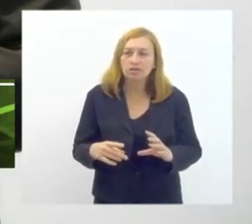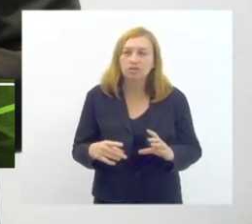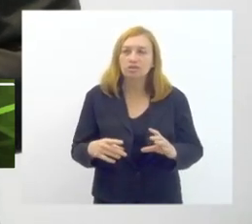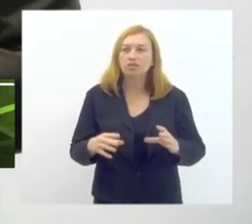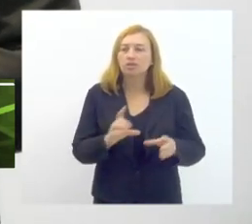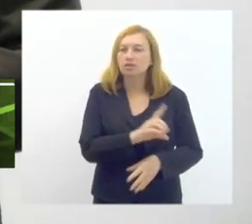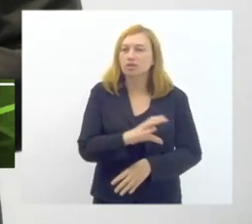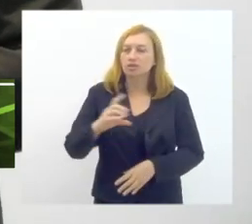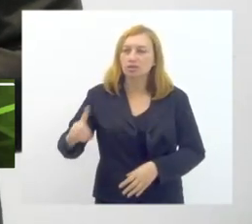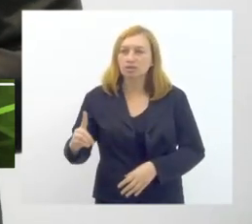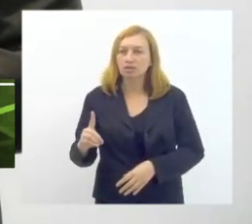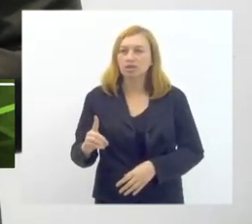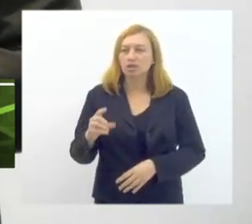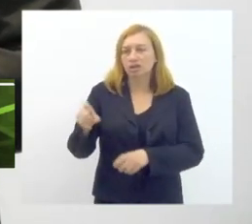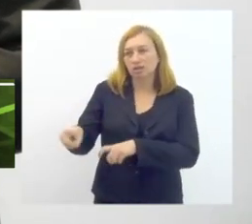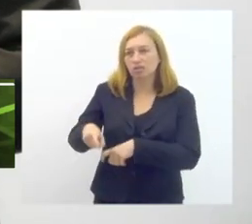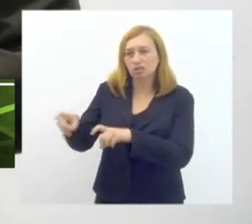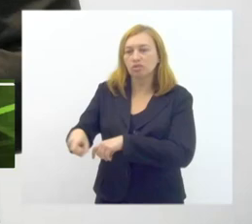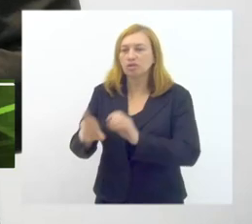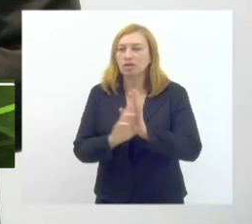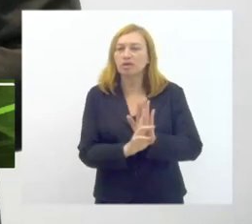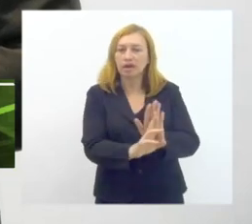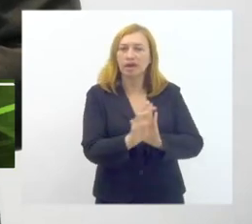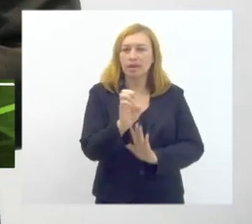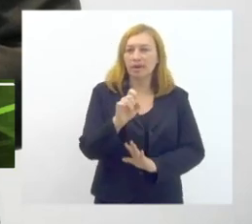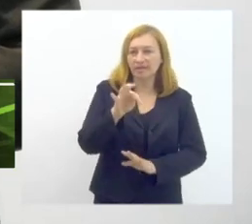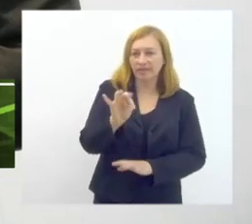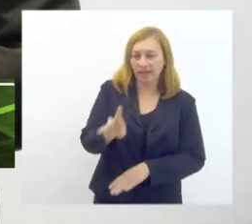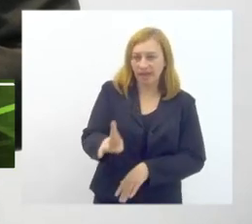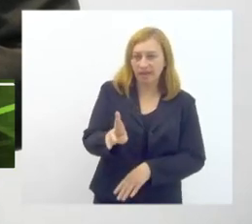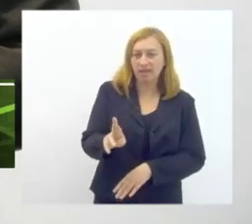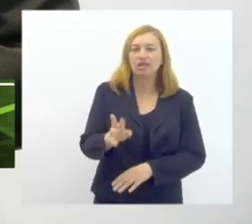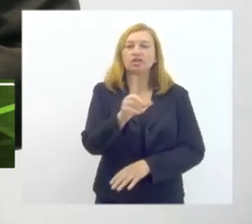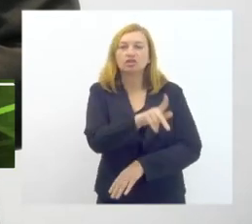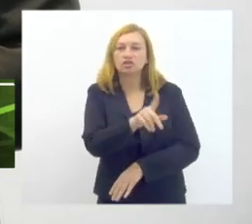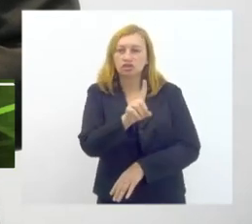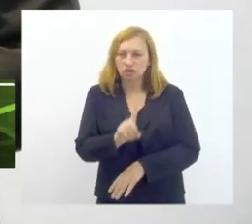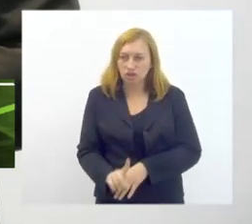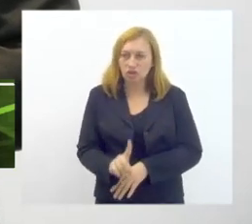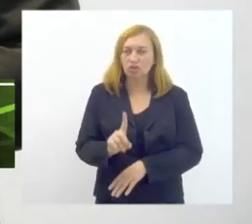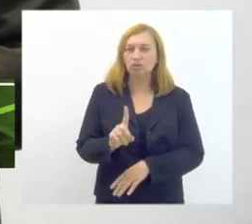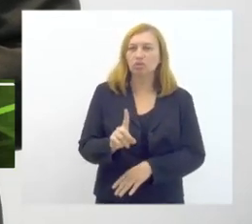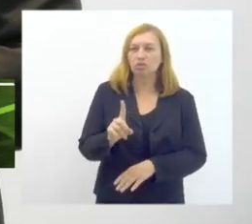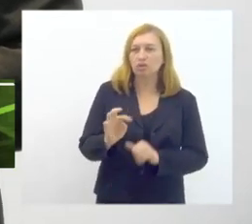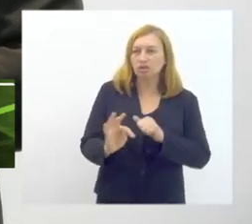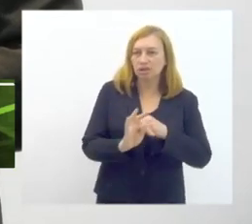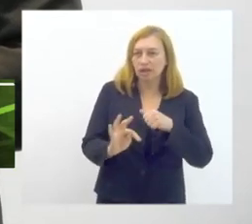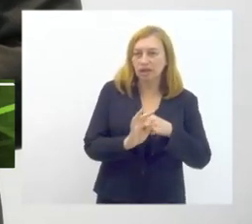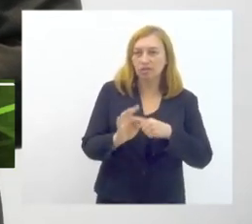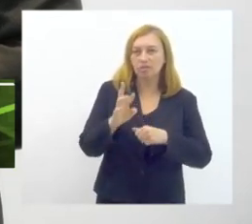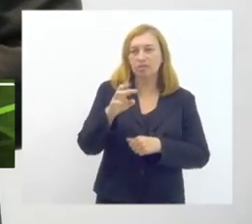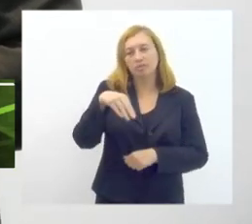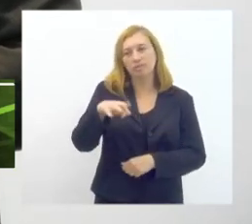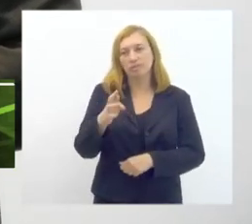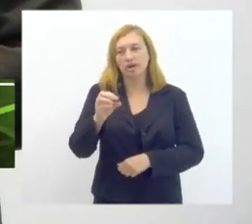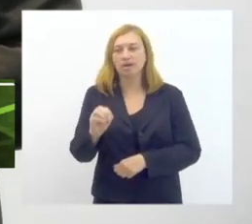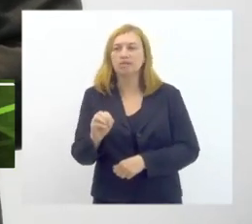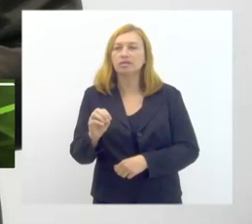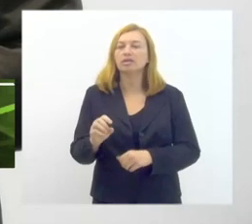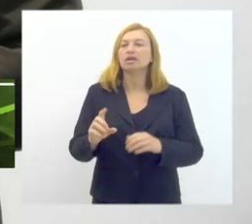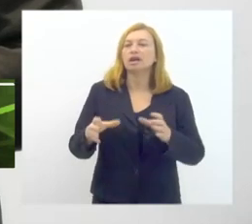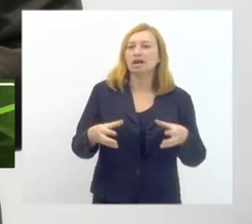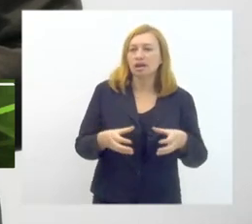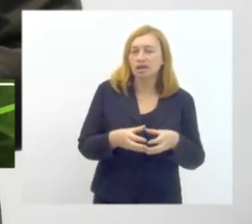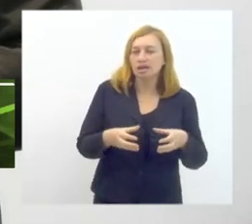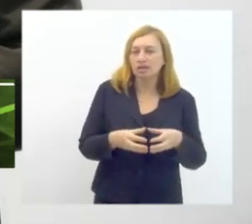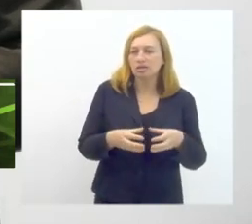coordenadores. Câmara Técnica de Agricultura, representada pela EMATER, o diretor técnico Carlos Marconi de Souza Rezende. A Câmara Técnica de